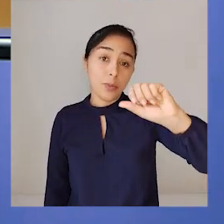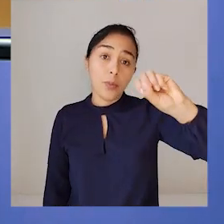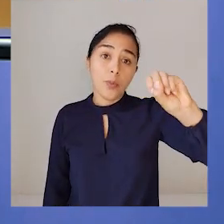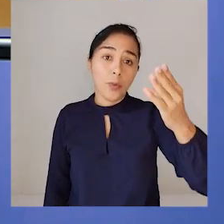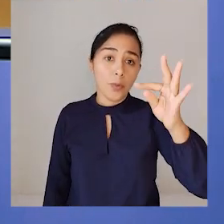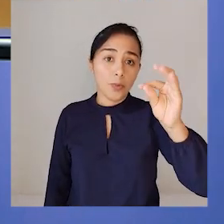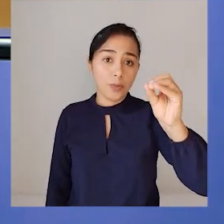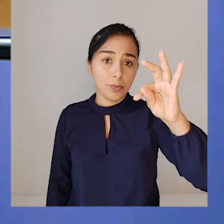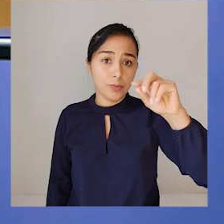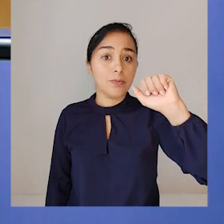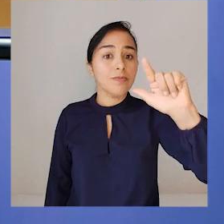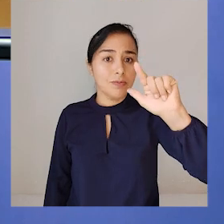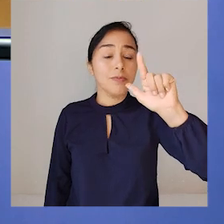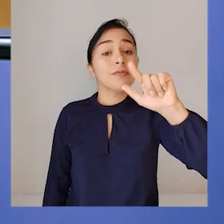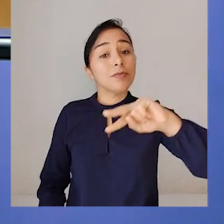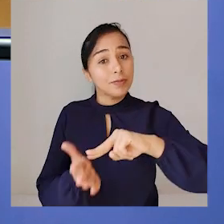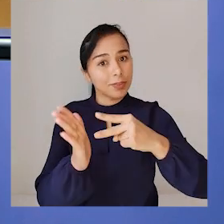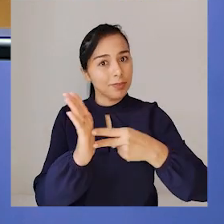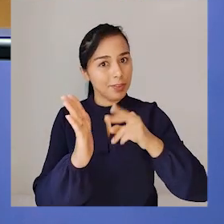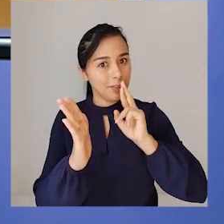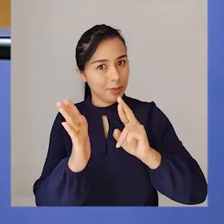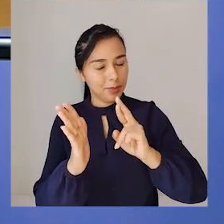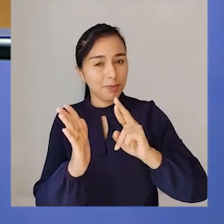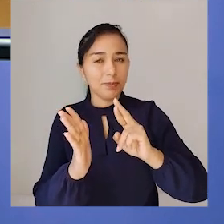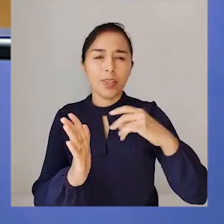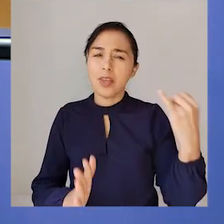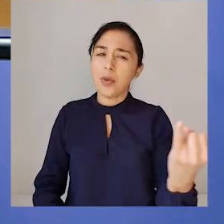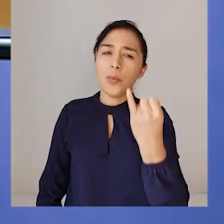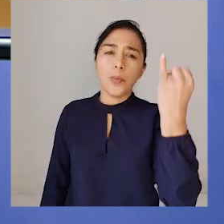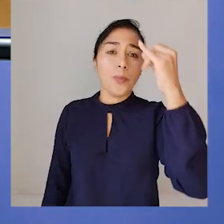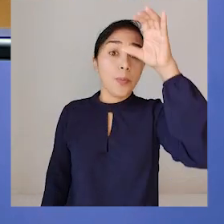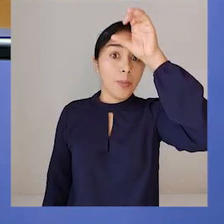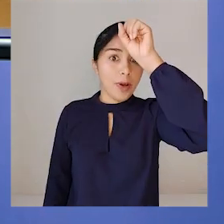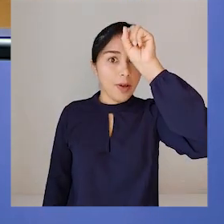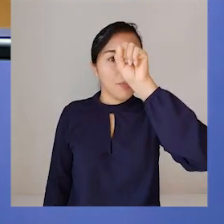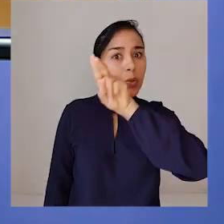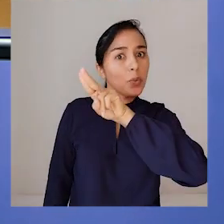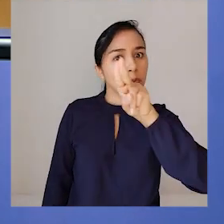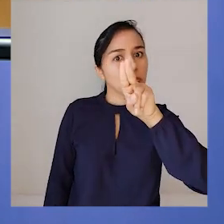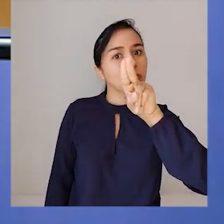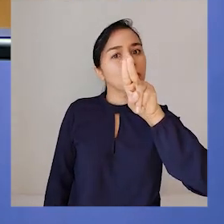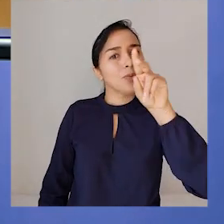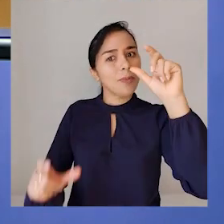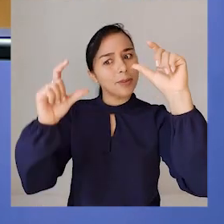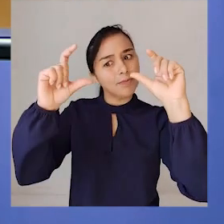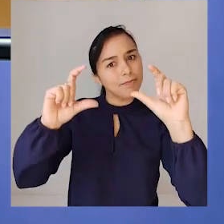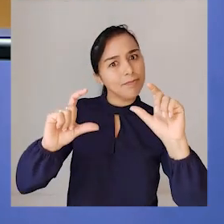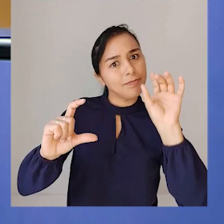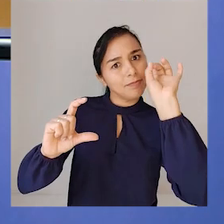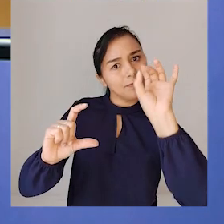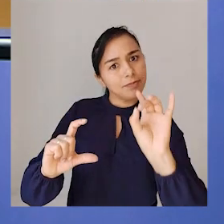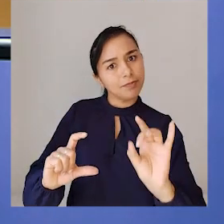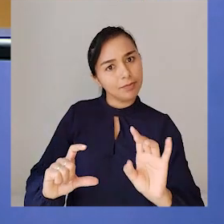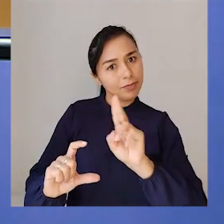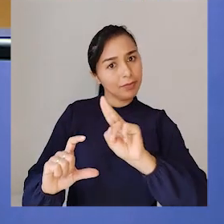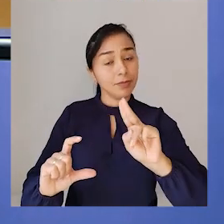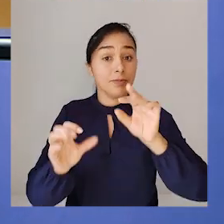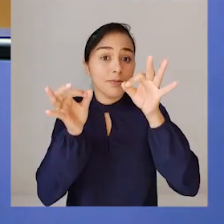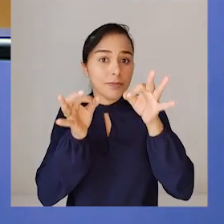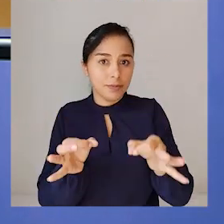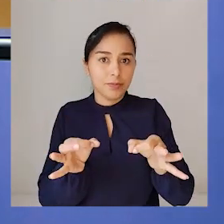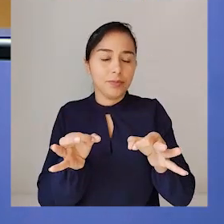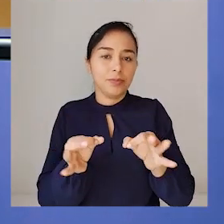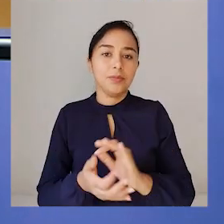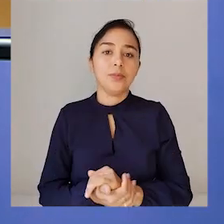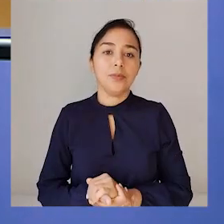Nós precisamos aprender esses nomes, que são bem fáceis, para que a gente chame cada pedacinho da conta de mais pelo nome